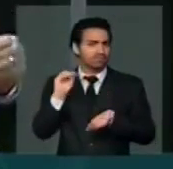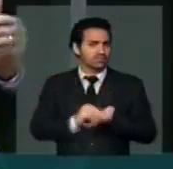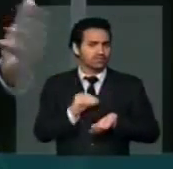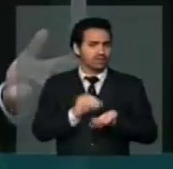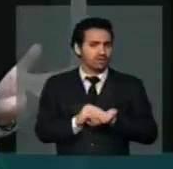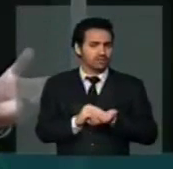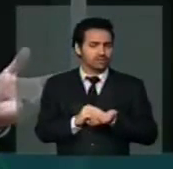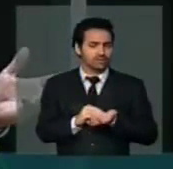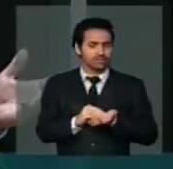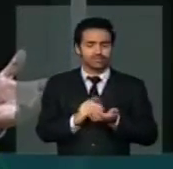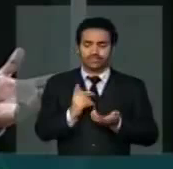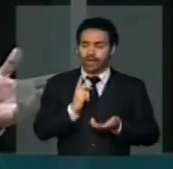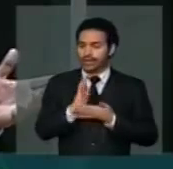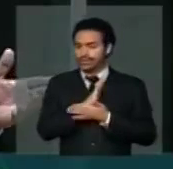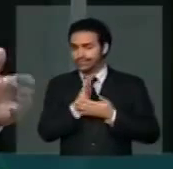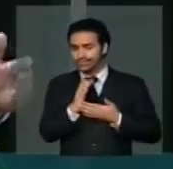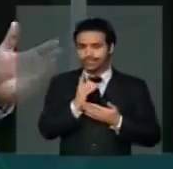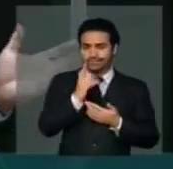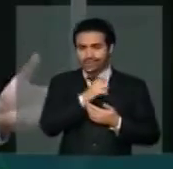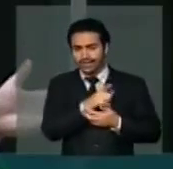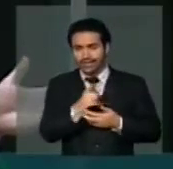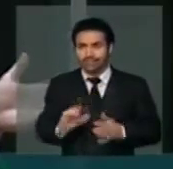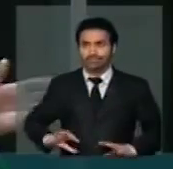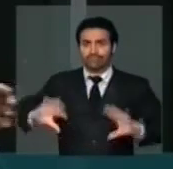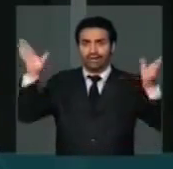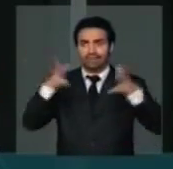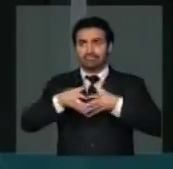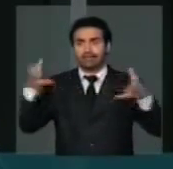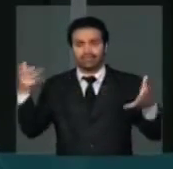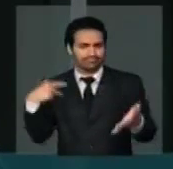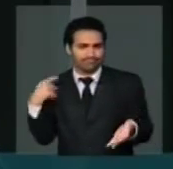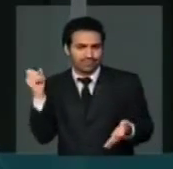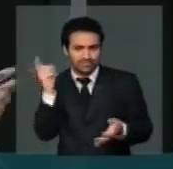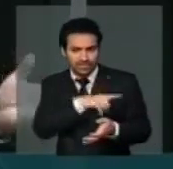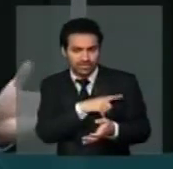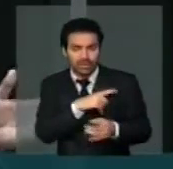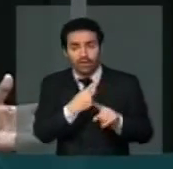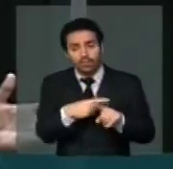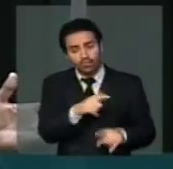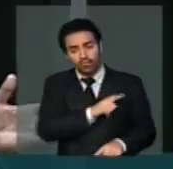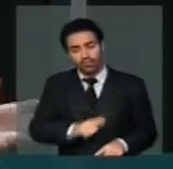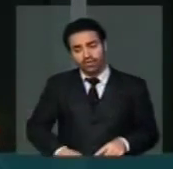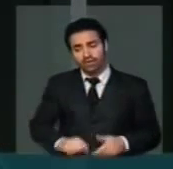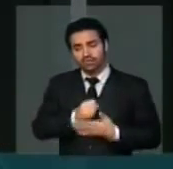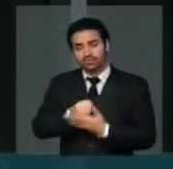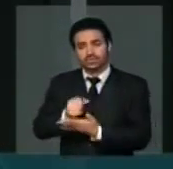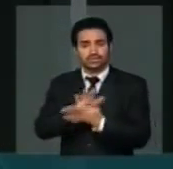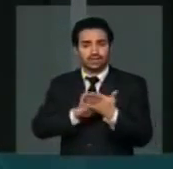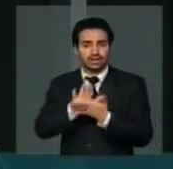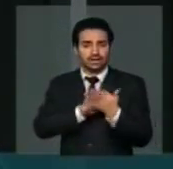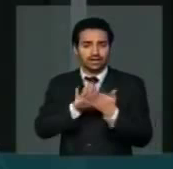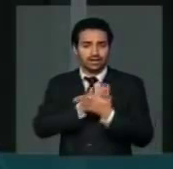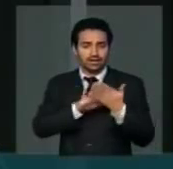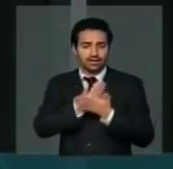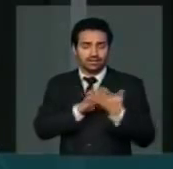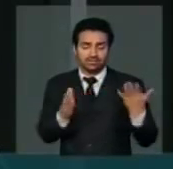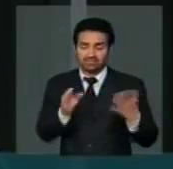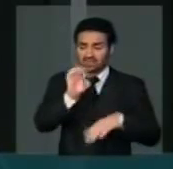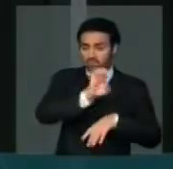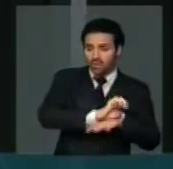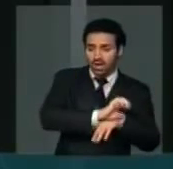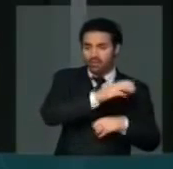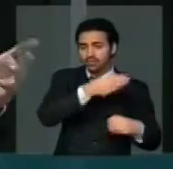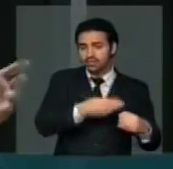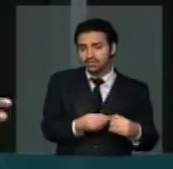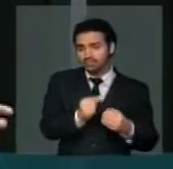temos restrições por parte dos recursos públicos, tanto no nível estadual quanto nos